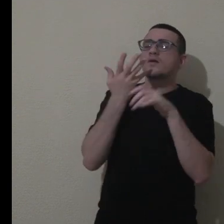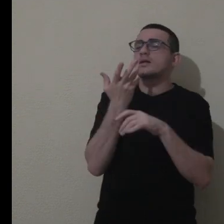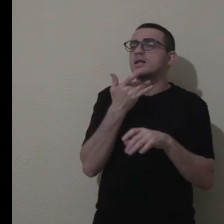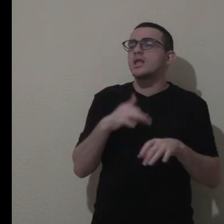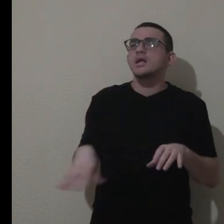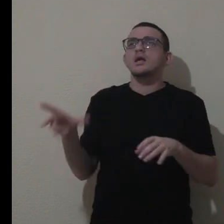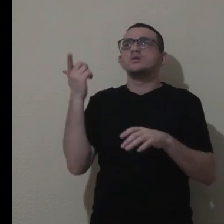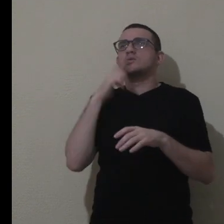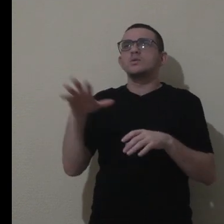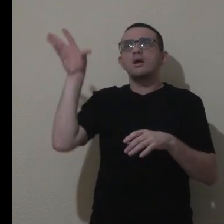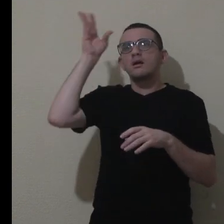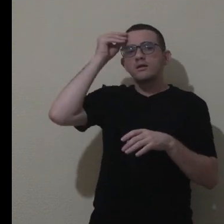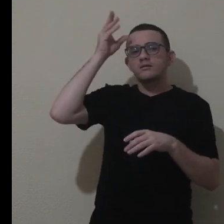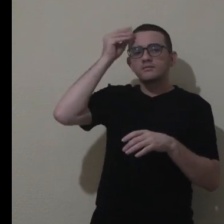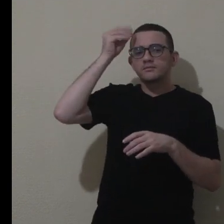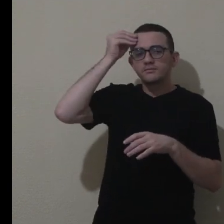elas adquirem,